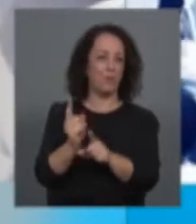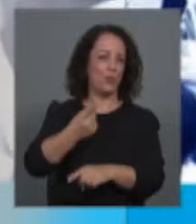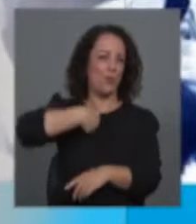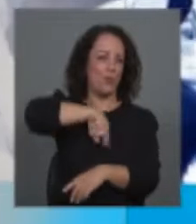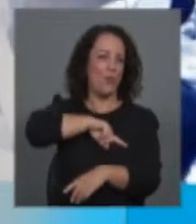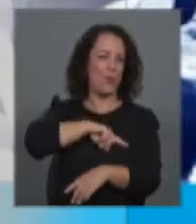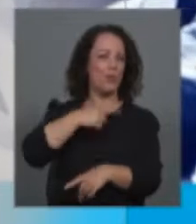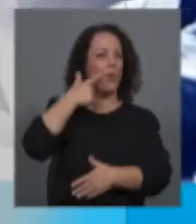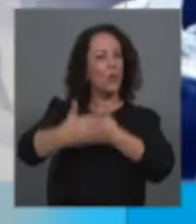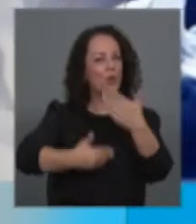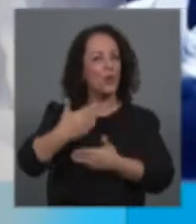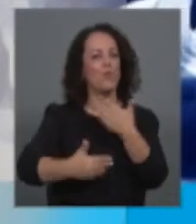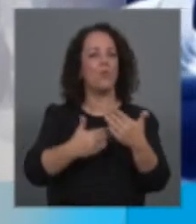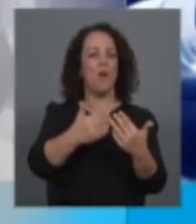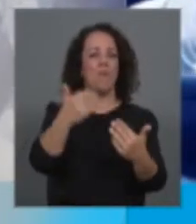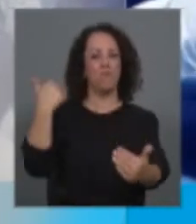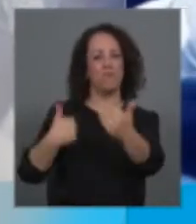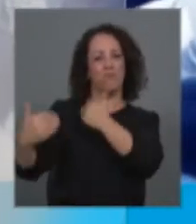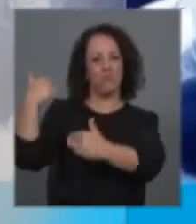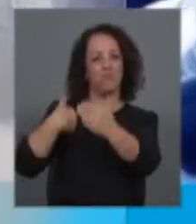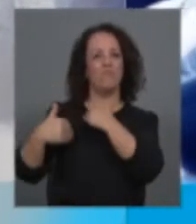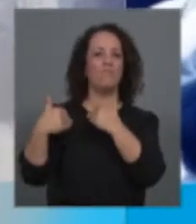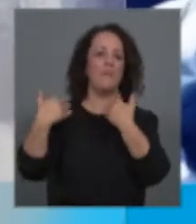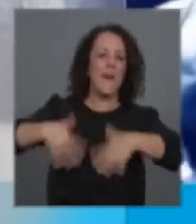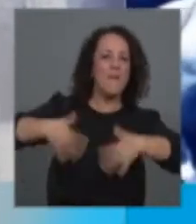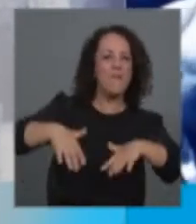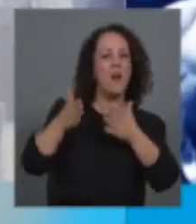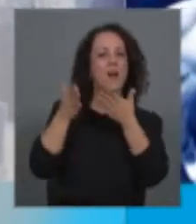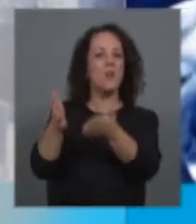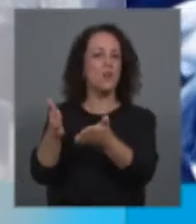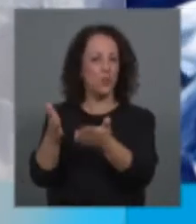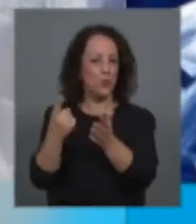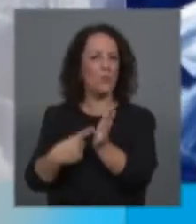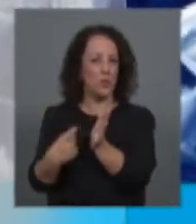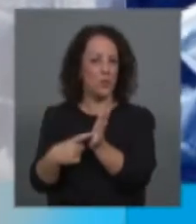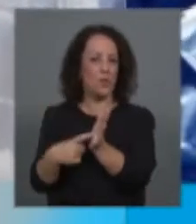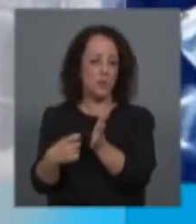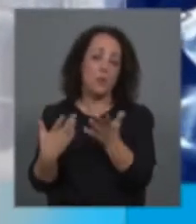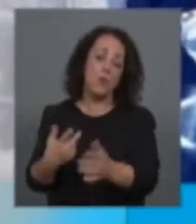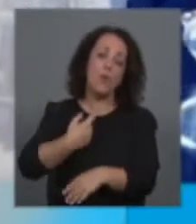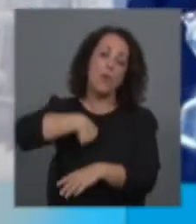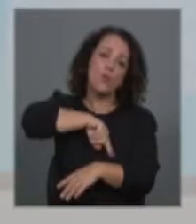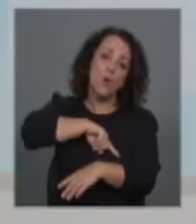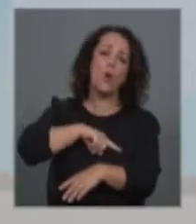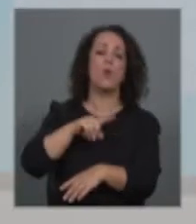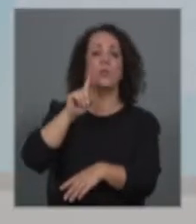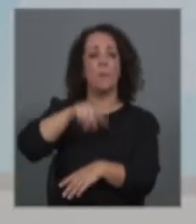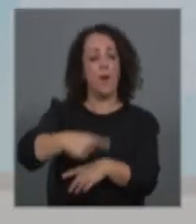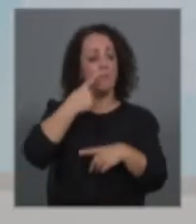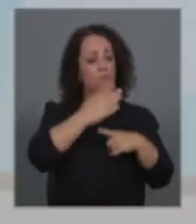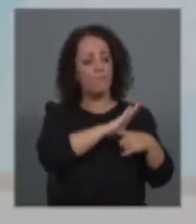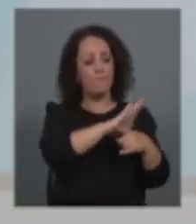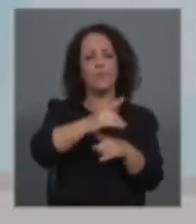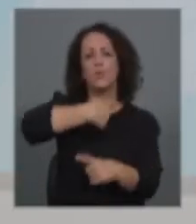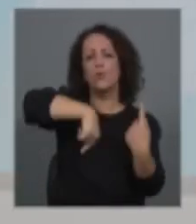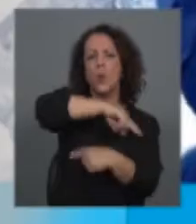estes testemunhos, estes pedidos de ajuda que nos vão chegando e que que fazem com que nós também apresentemos aos nossos benfeitores, aos nossos